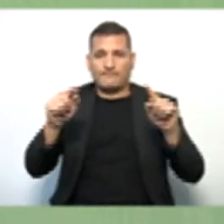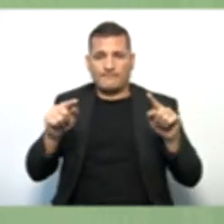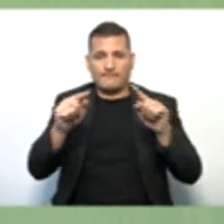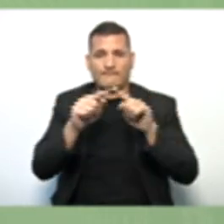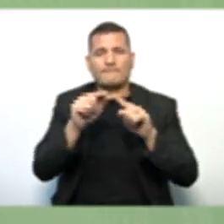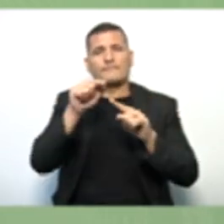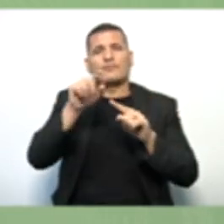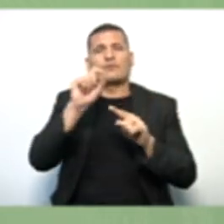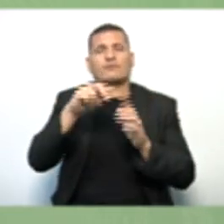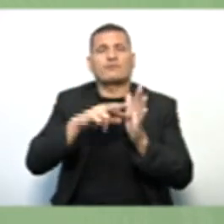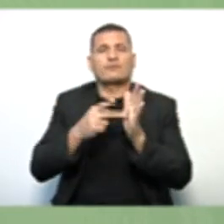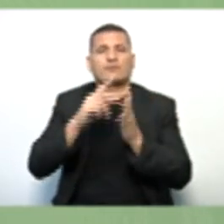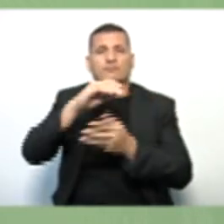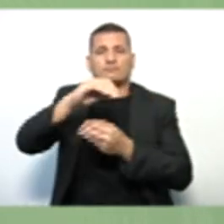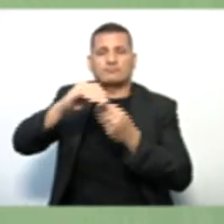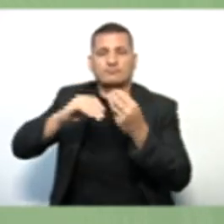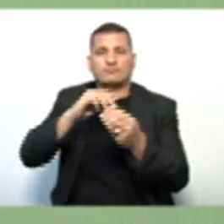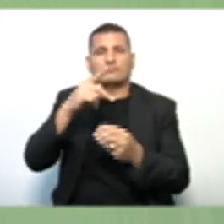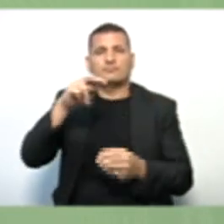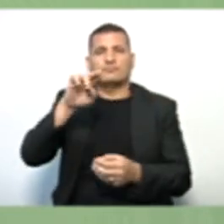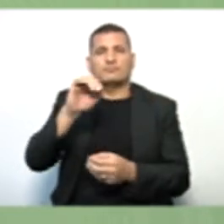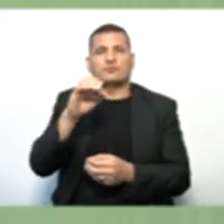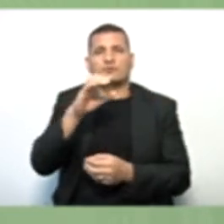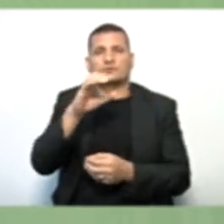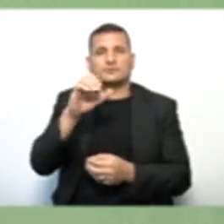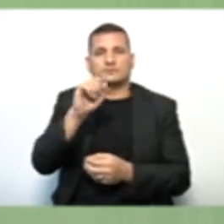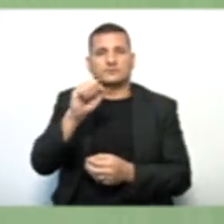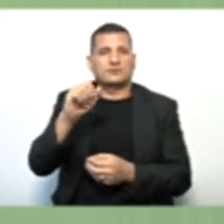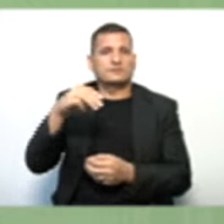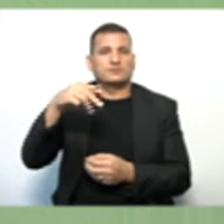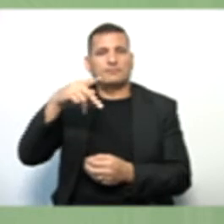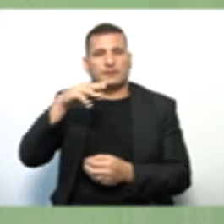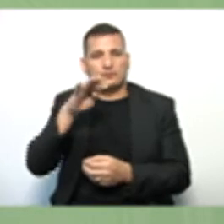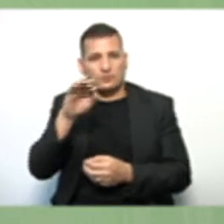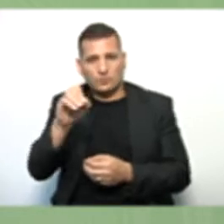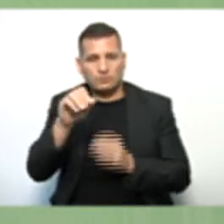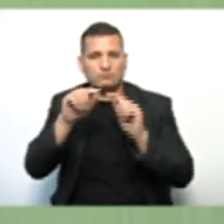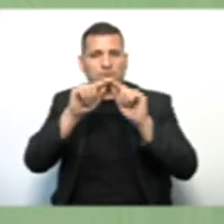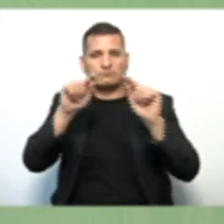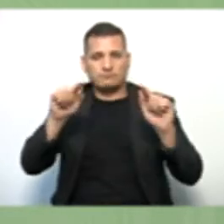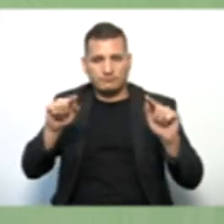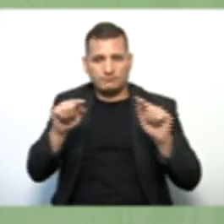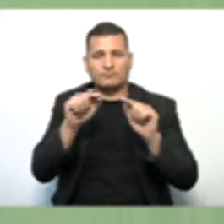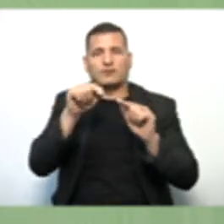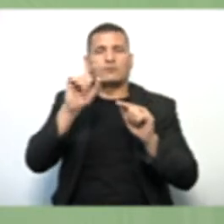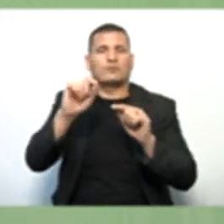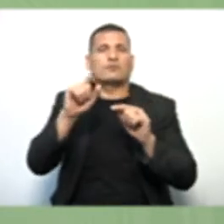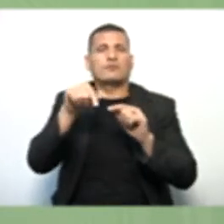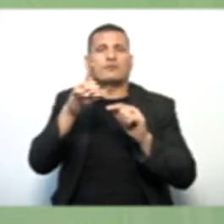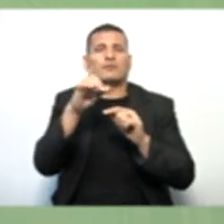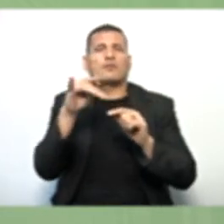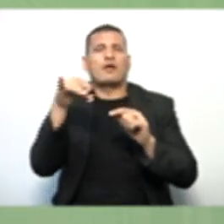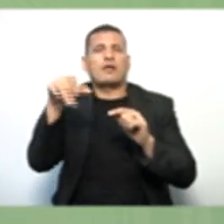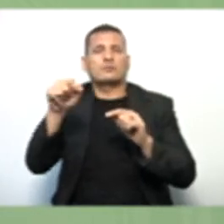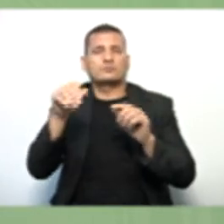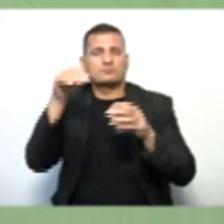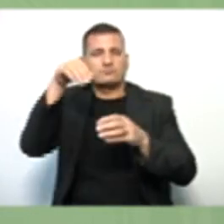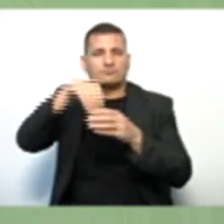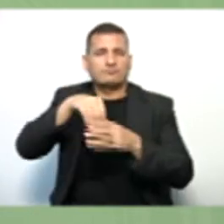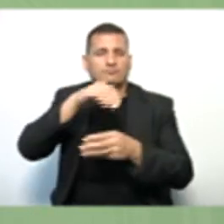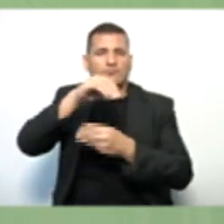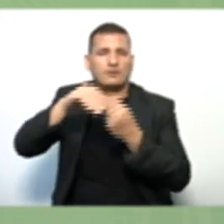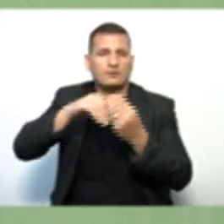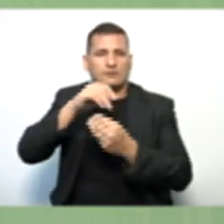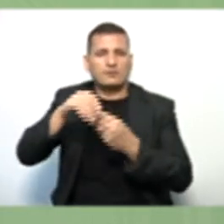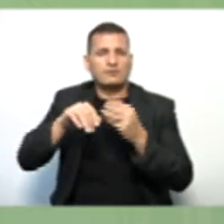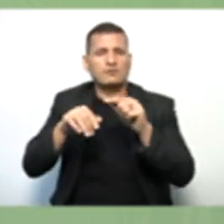Processamento. Manipulação de dados. Esse aqui que é um retângulo é a manipulação de dados. É o processamento. Ah, professor, o processamento é a mesma